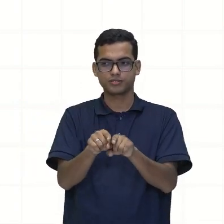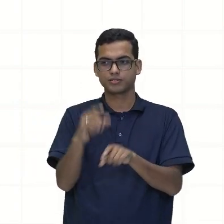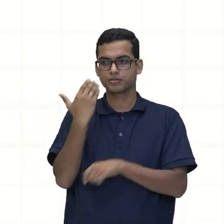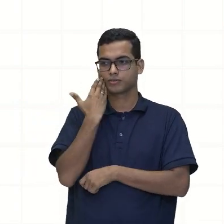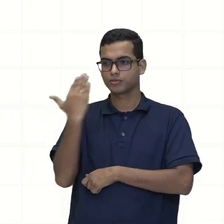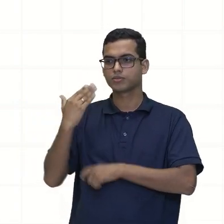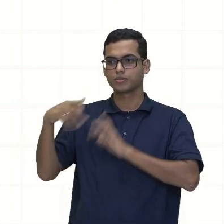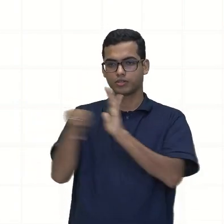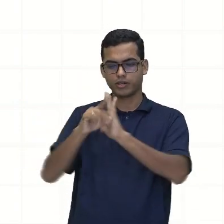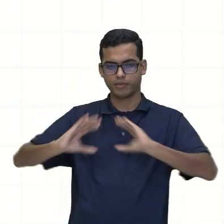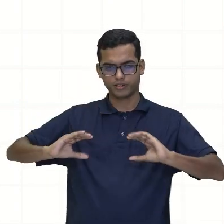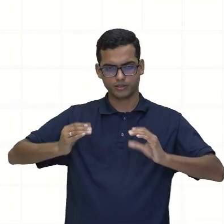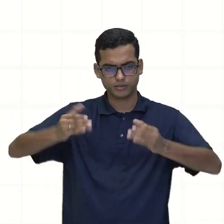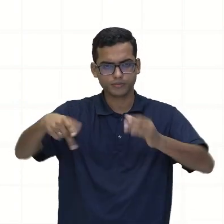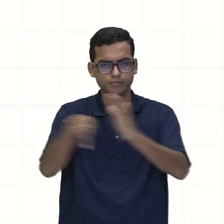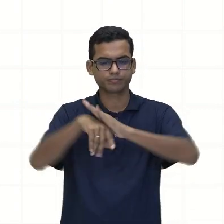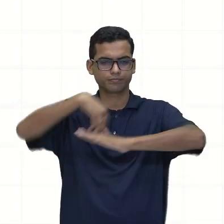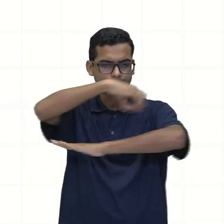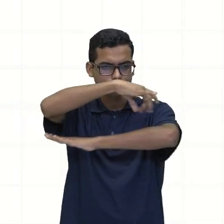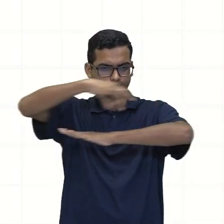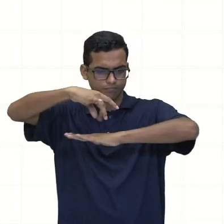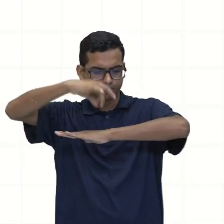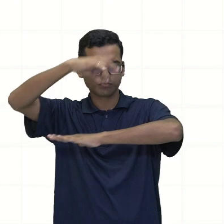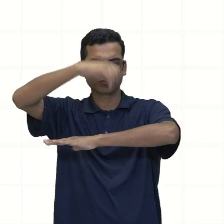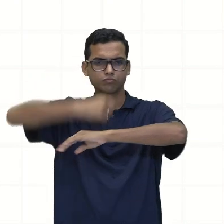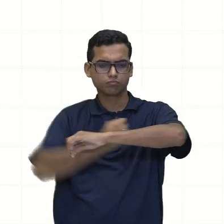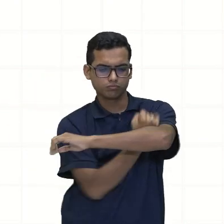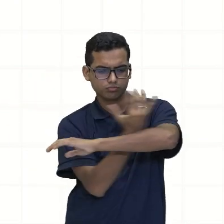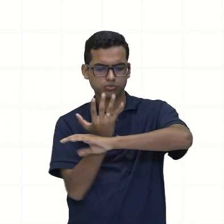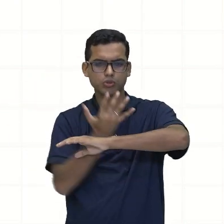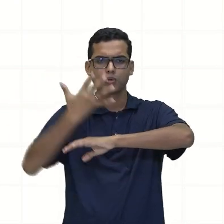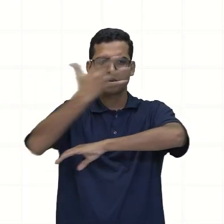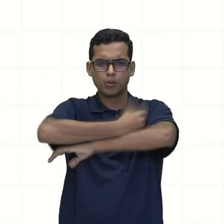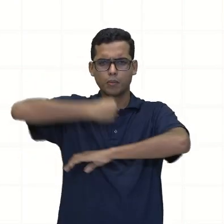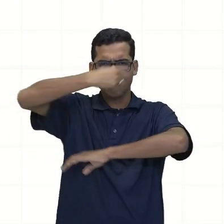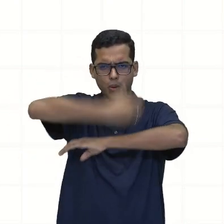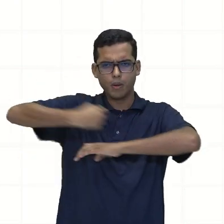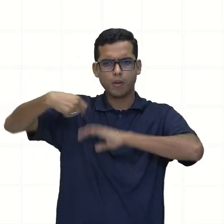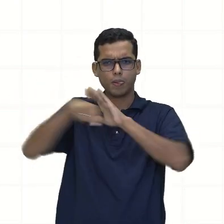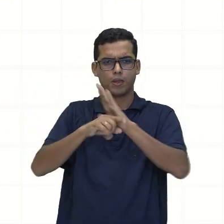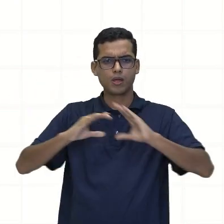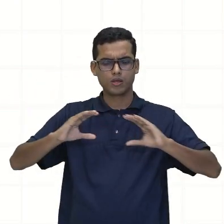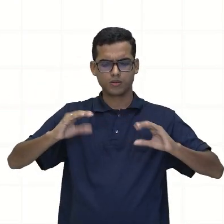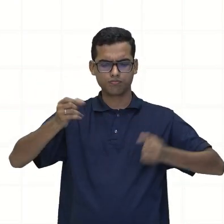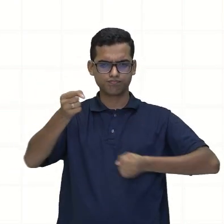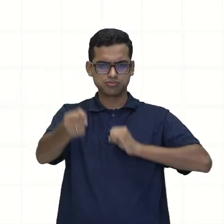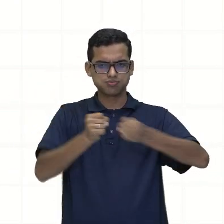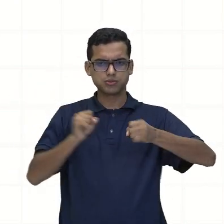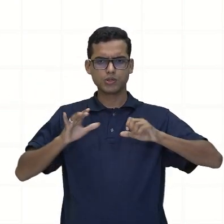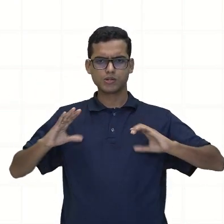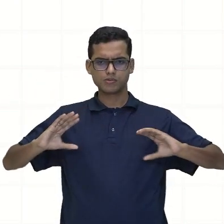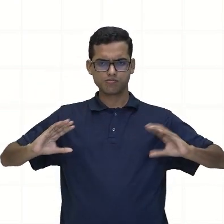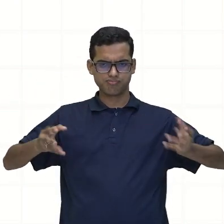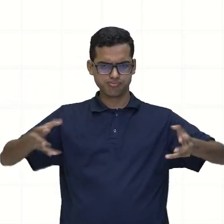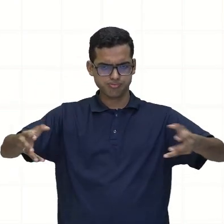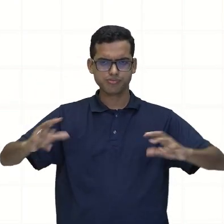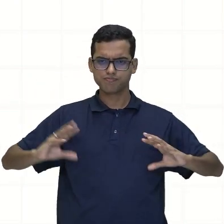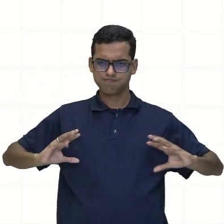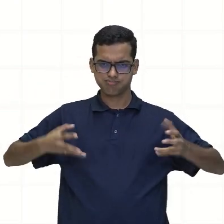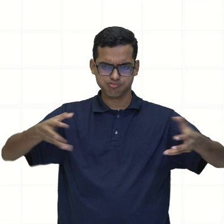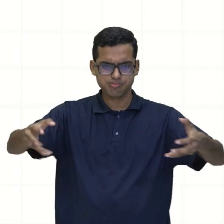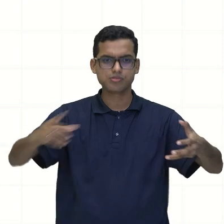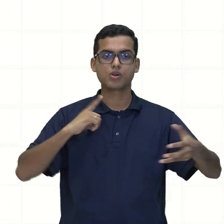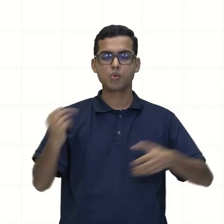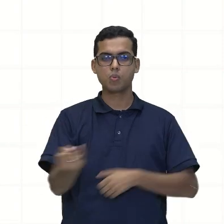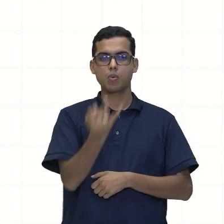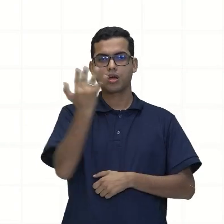né, um grande número, eles não têm esse grande número de